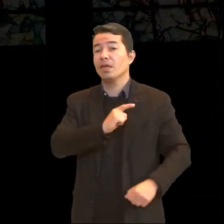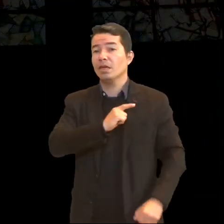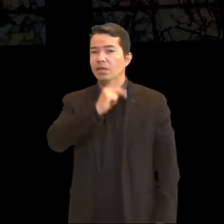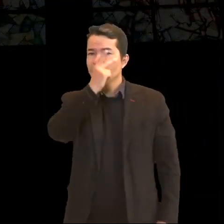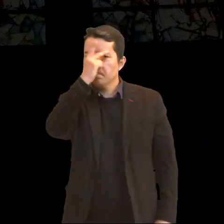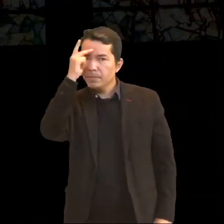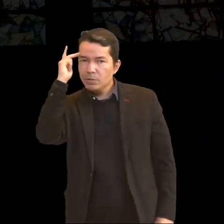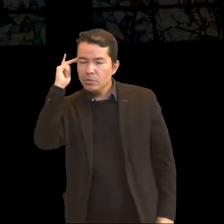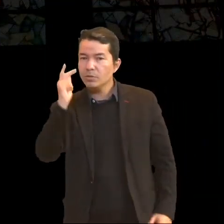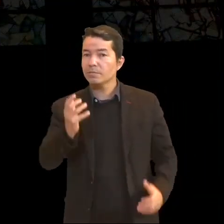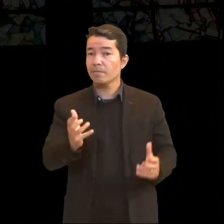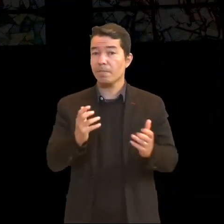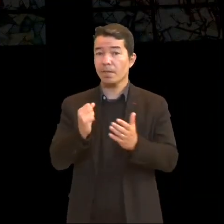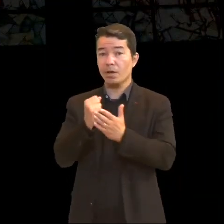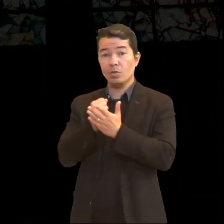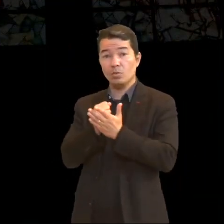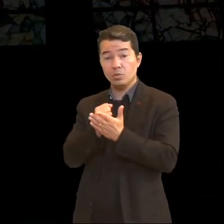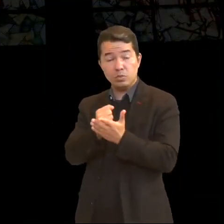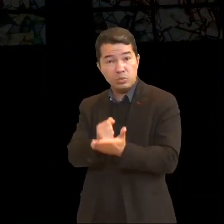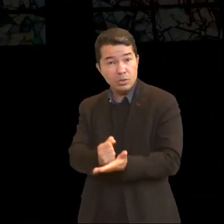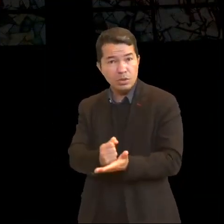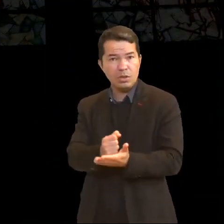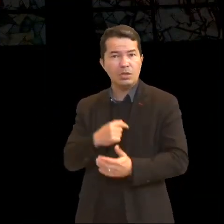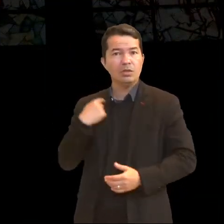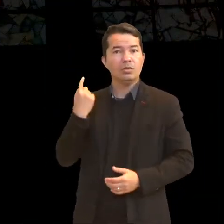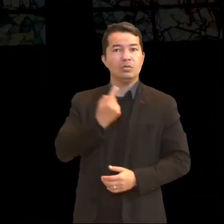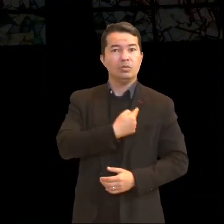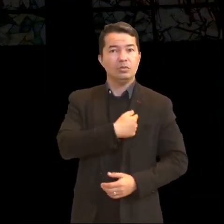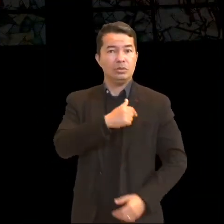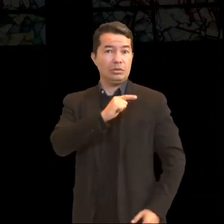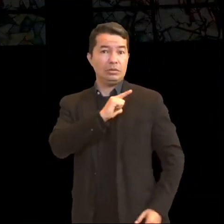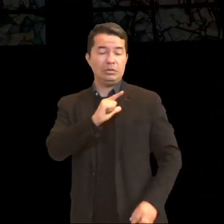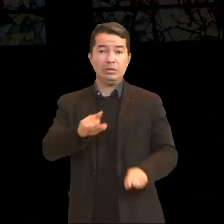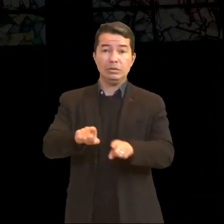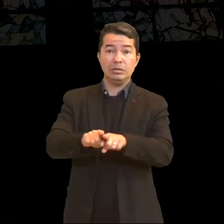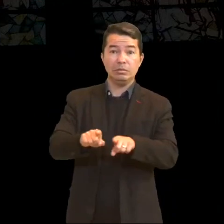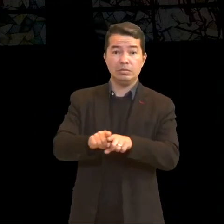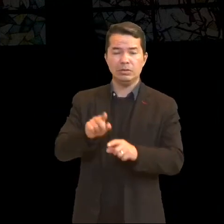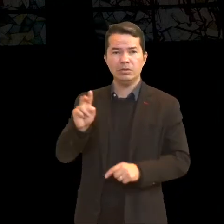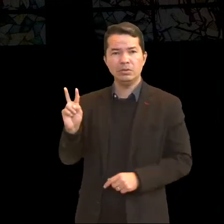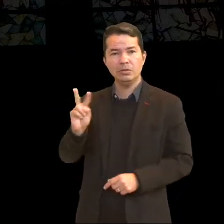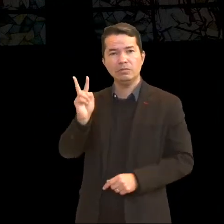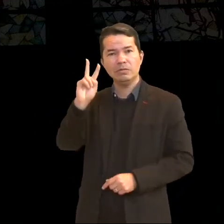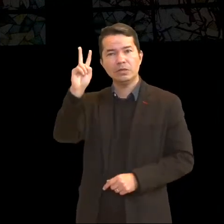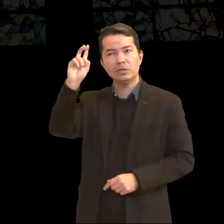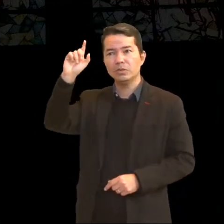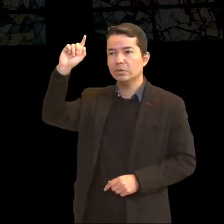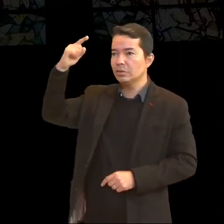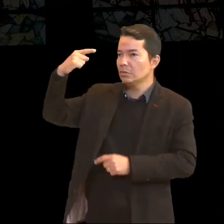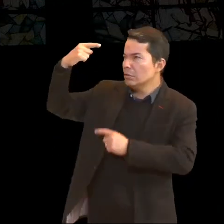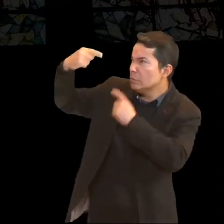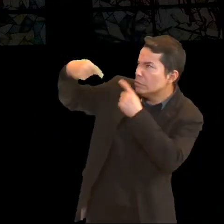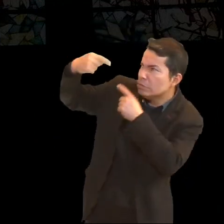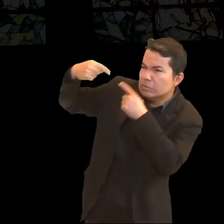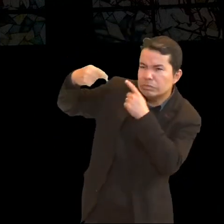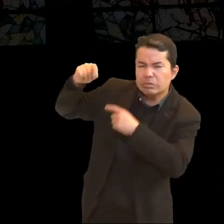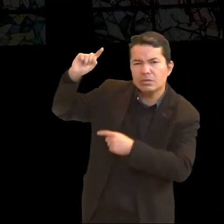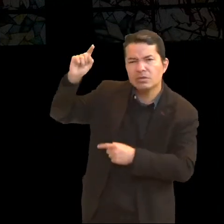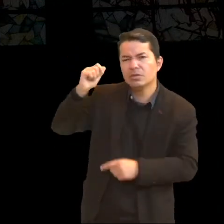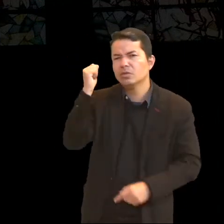fazer de tudo, e a gente está lutando com os valores de Deus no nosso coração, e